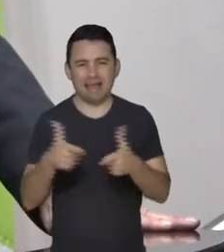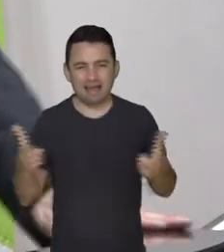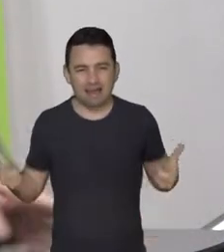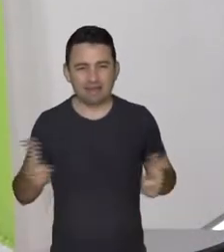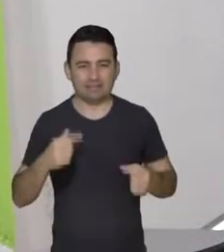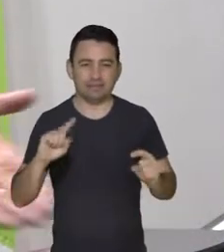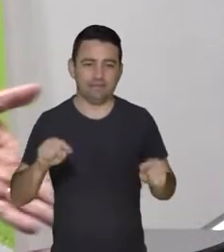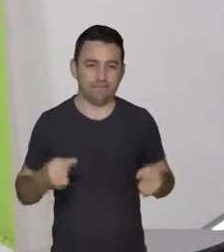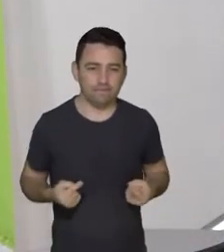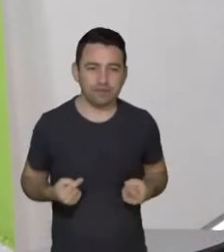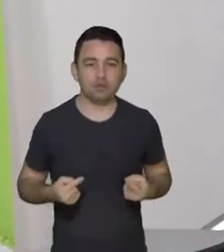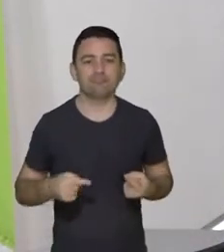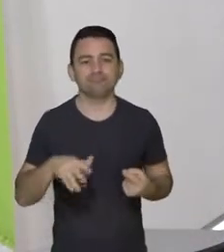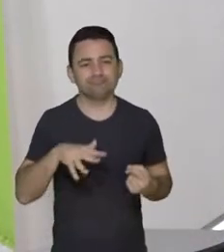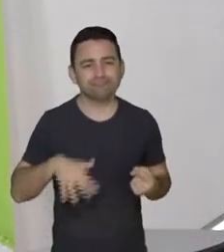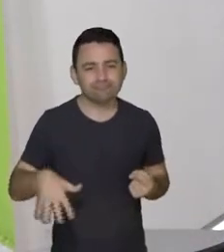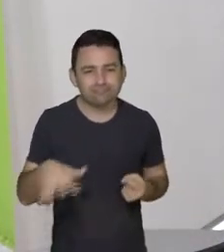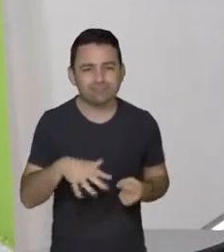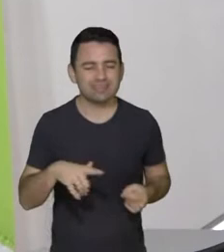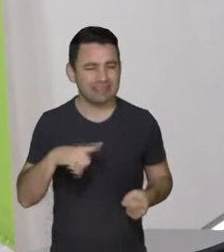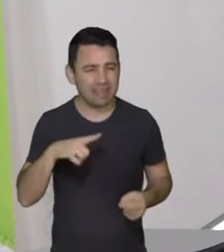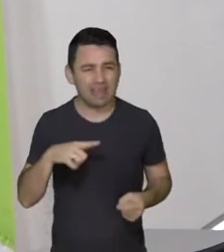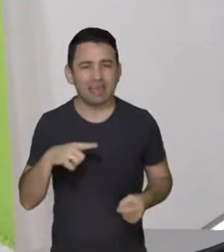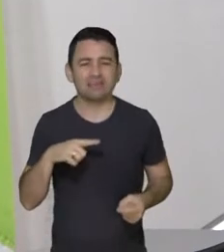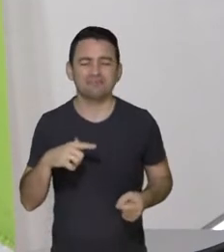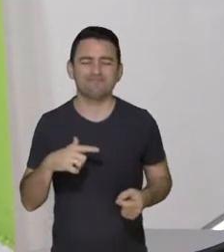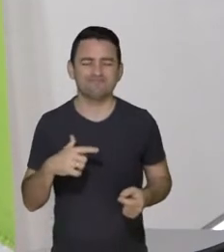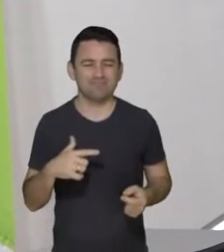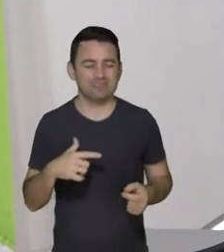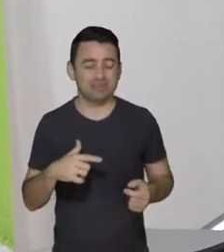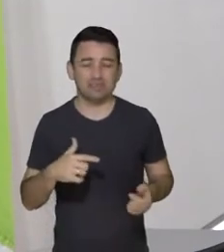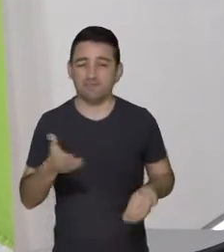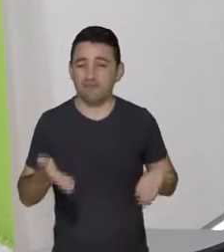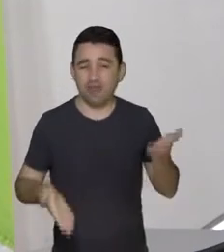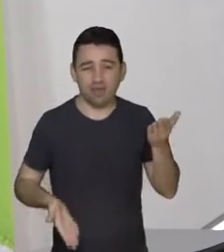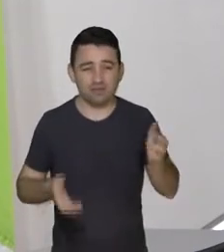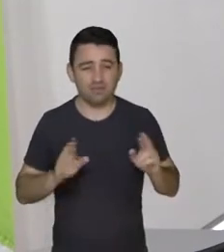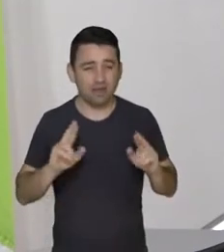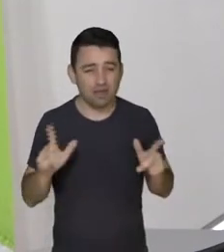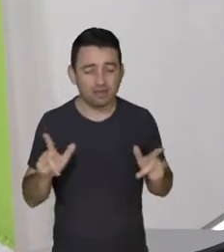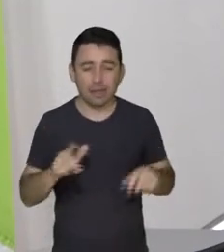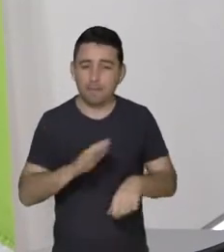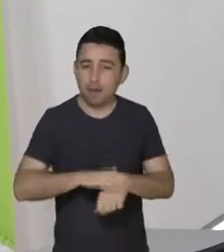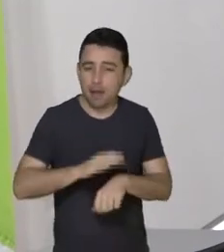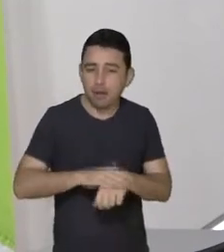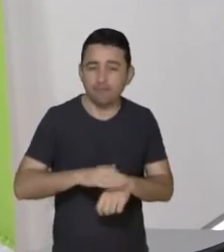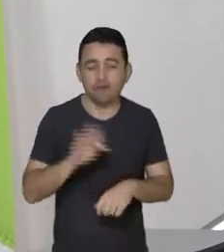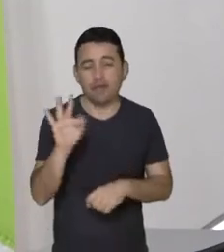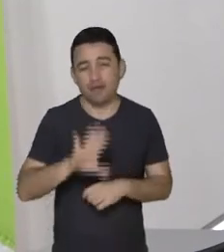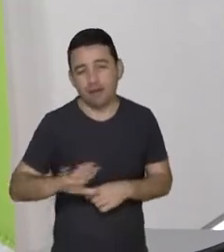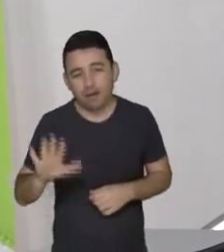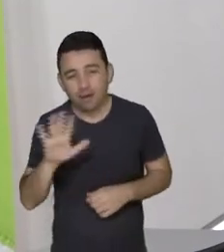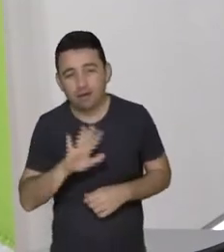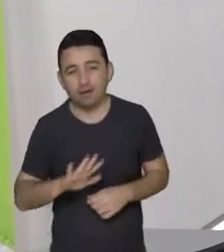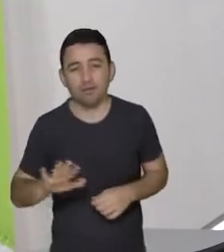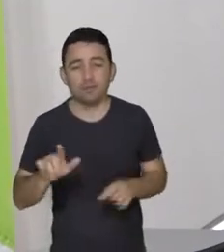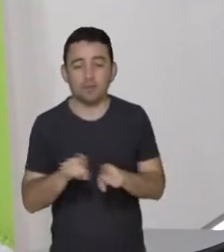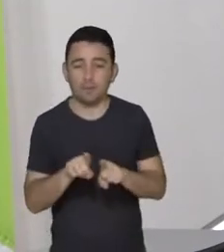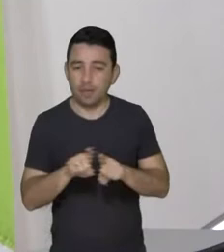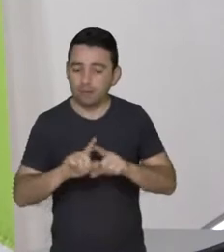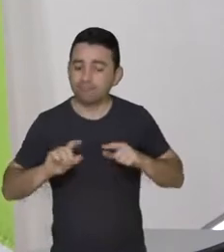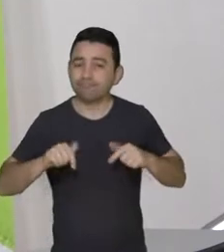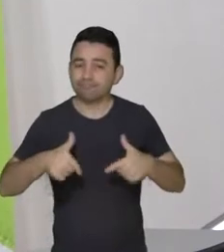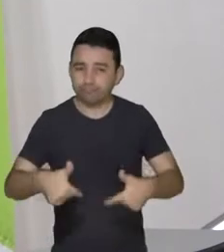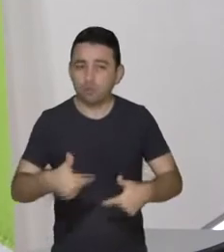temos grandes desigualdades também que dependem de ações federais do governo federal o governo